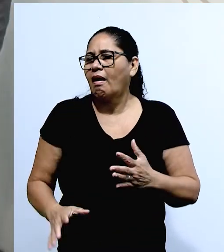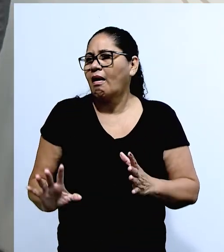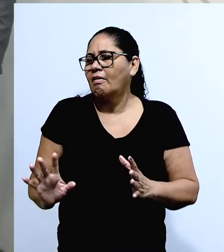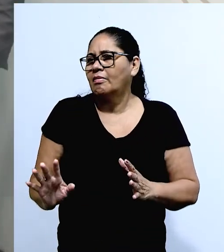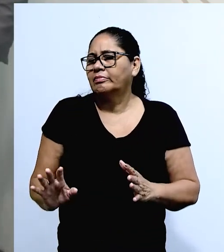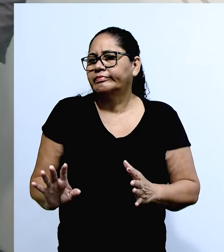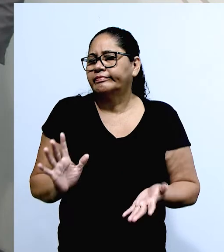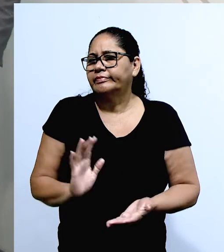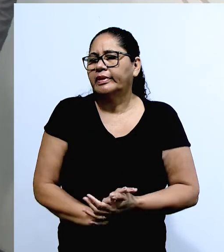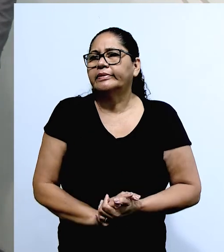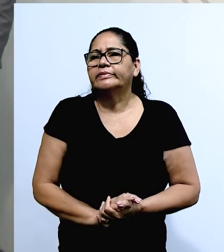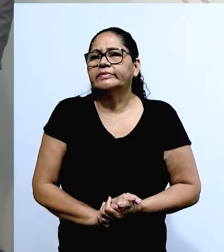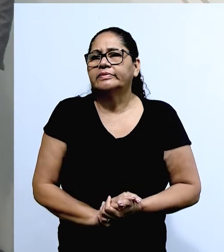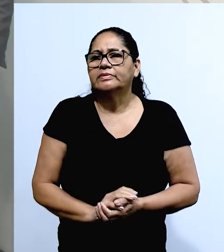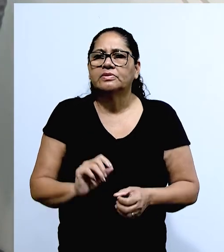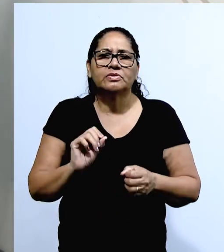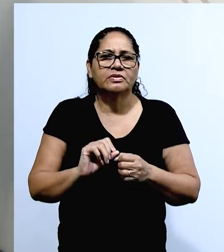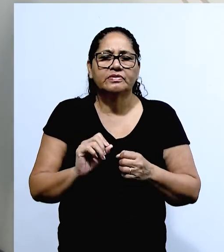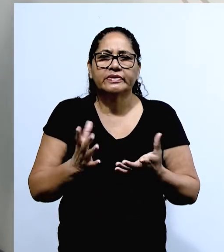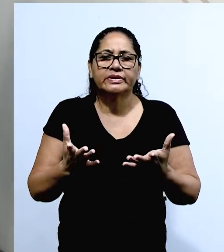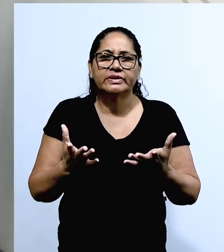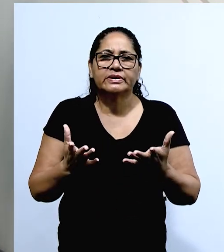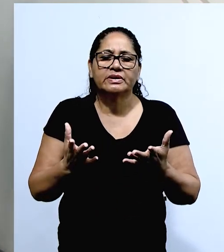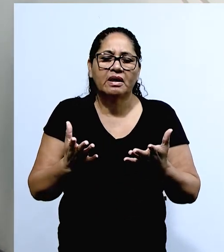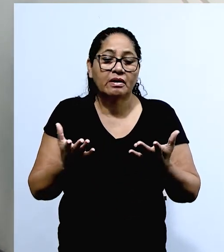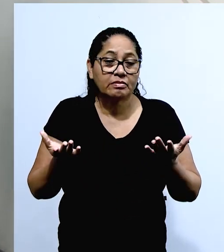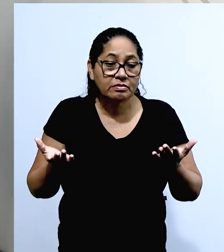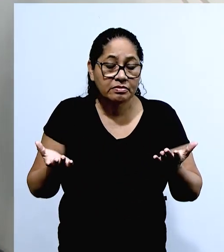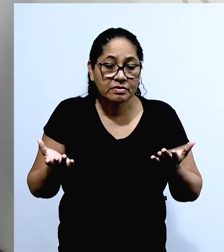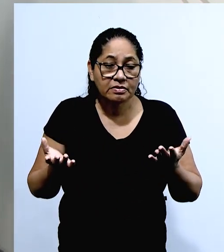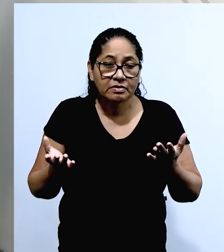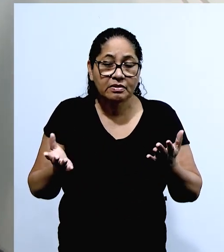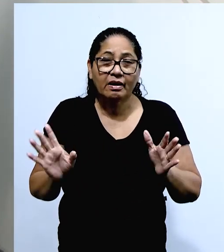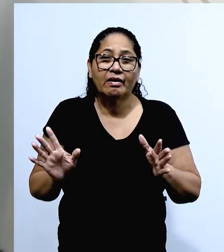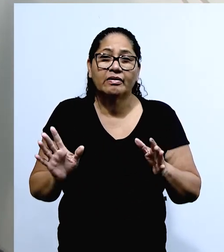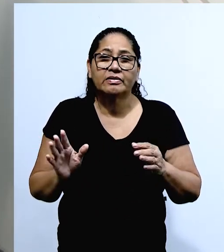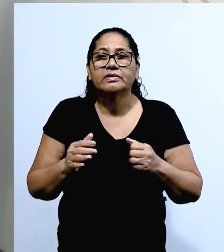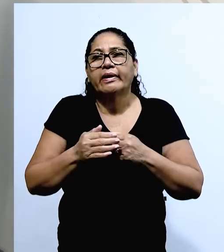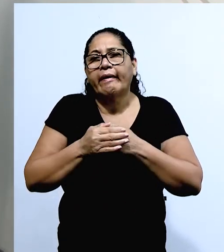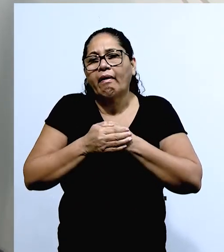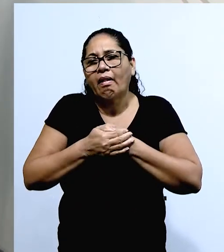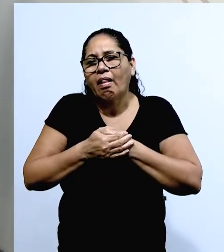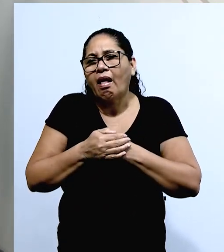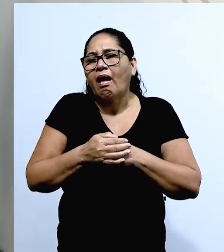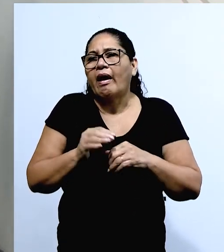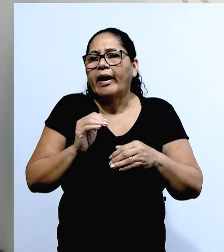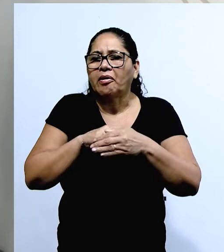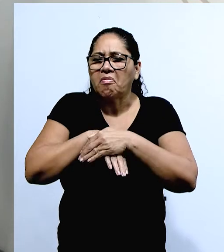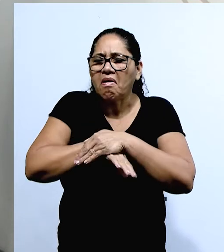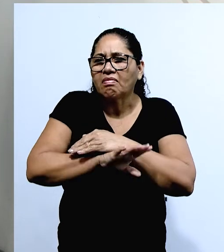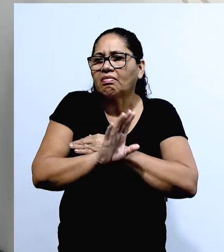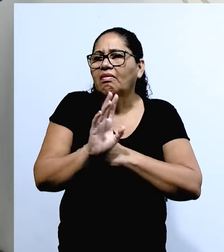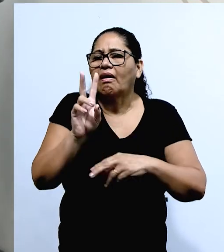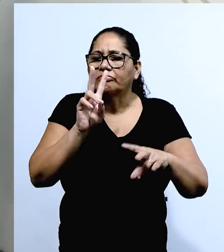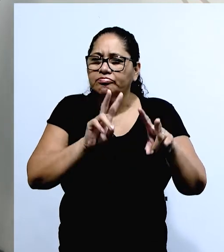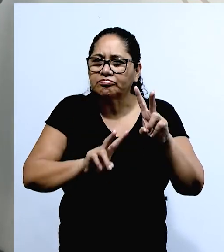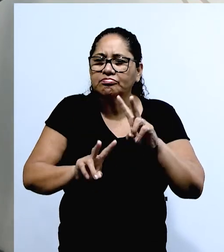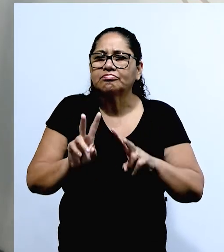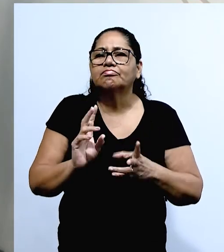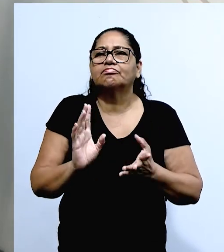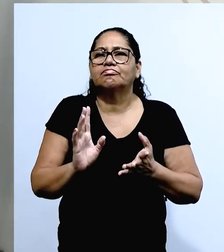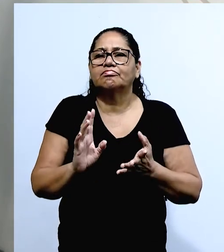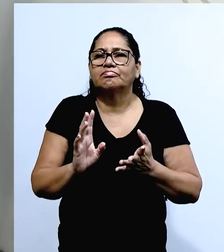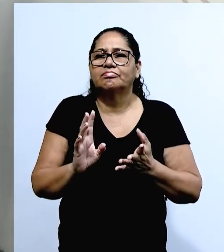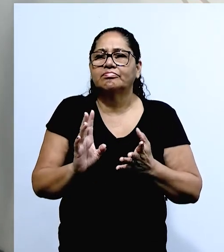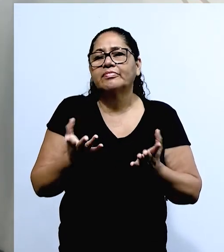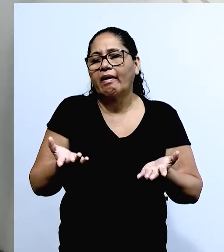né, essa informação aí, e você deixa isso meio que em offline, né? Não vai colocar isso de maneira explícita na visão. Perfeito? Até